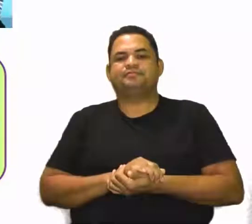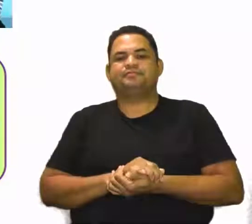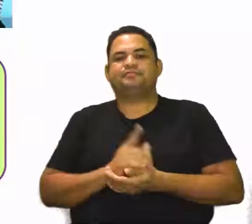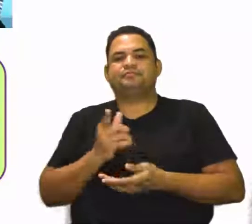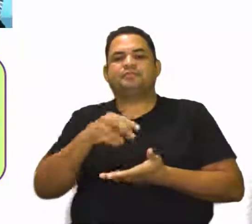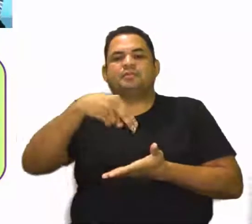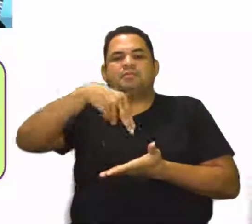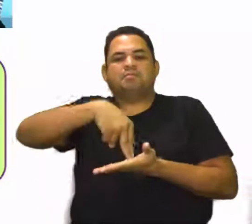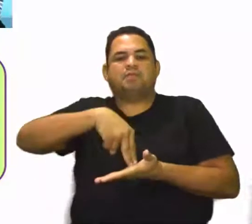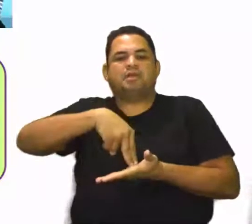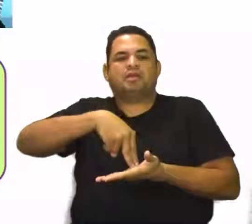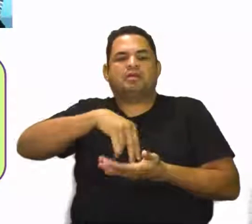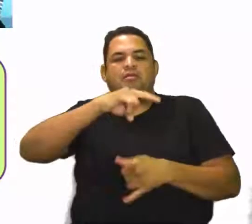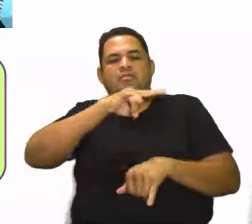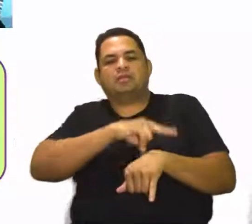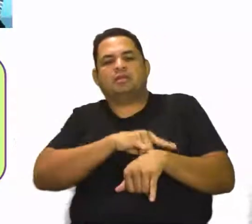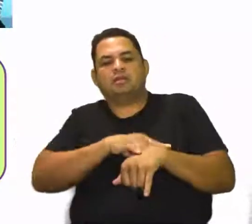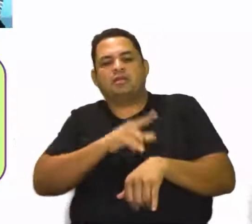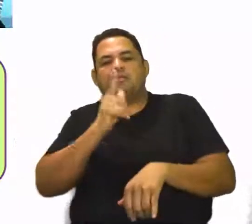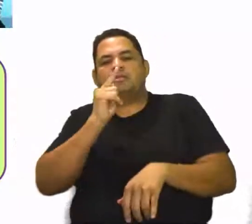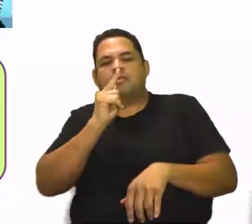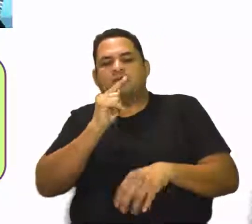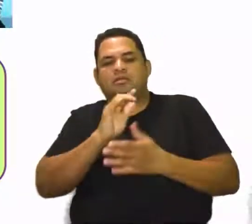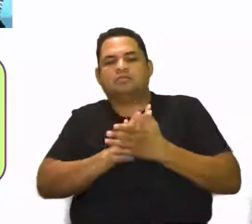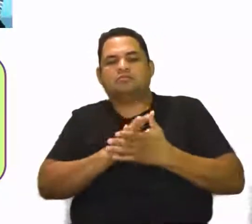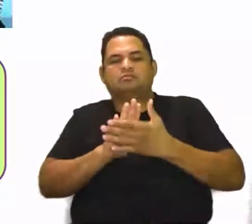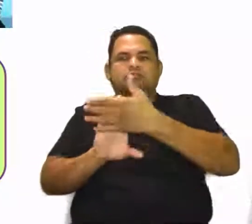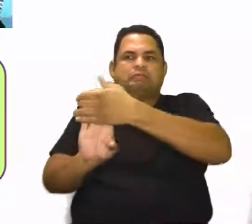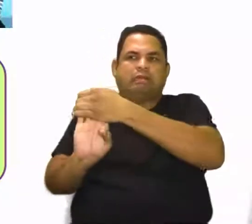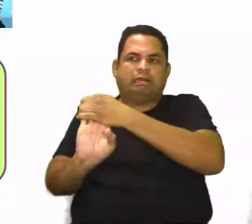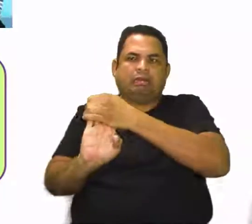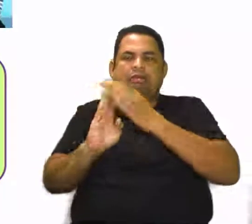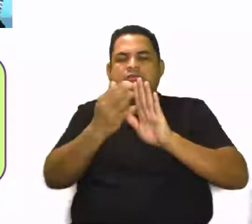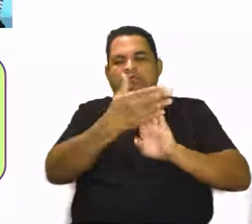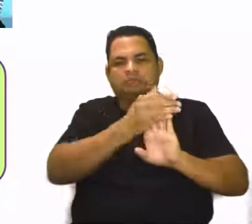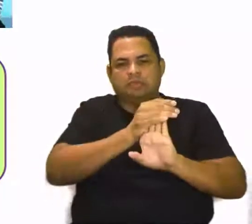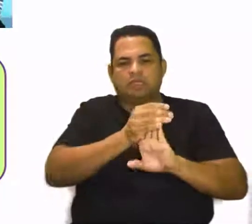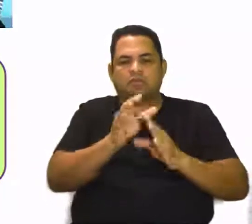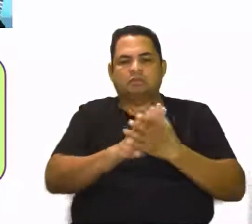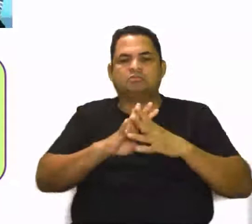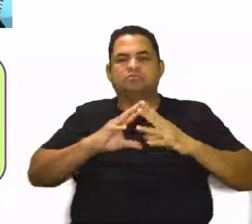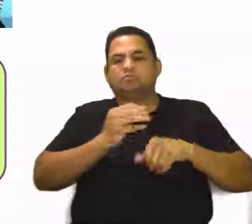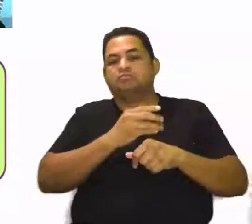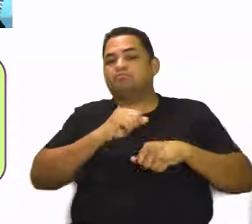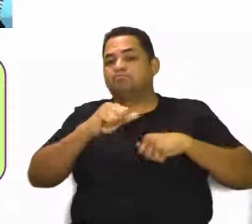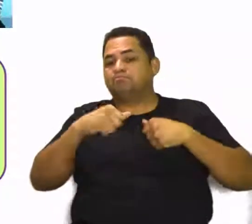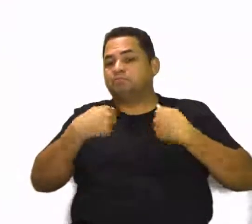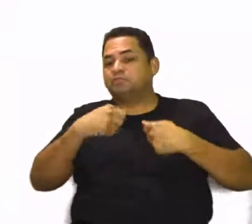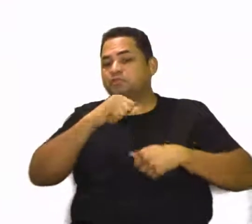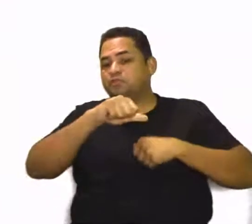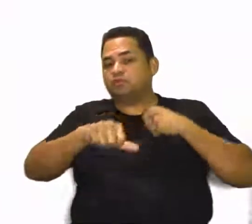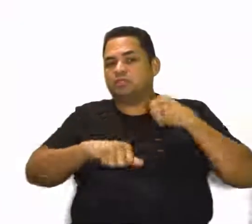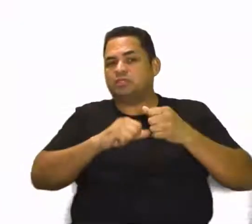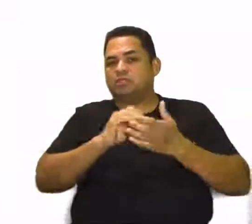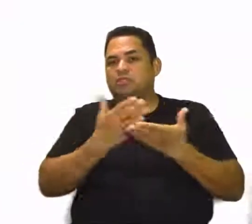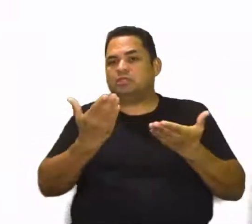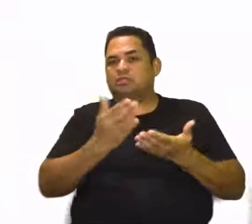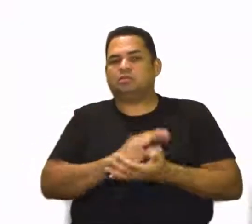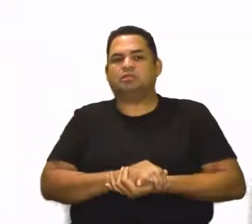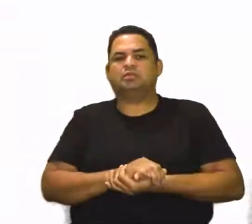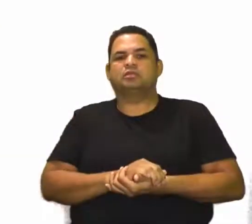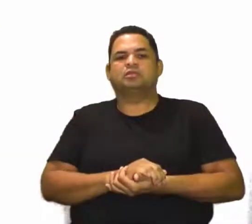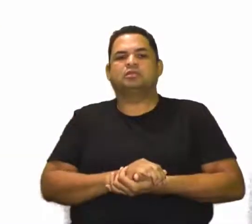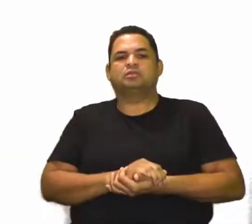ficar em pé, ir ao banheiro, beber água. Então, preciso mudar meus hábitos ali. O que mais que a gente vai